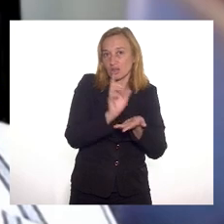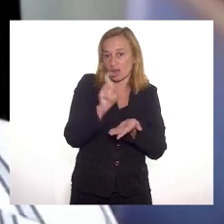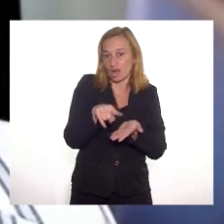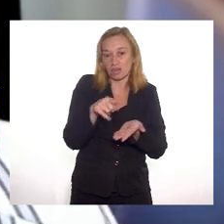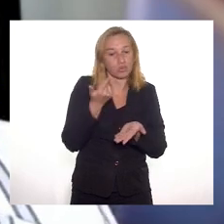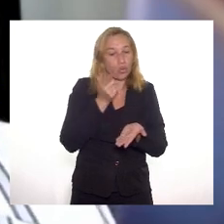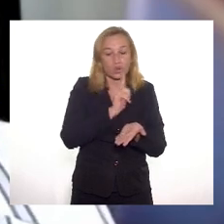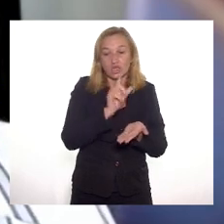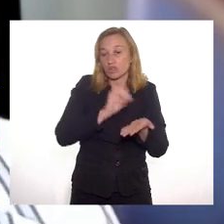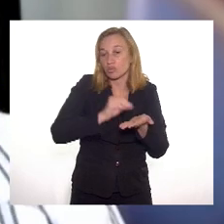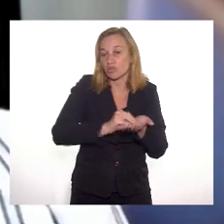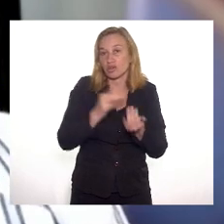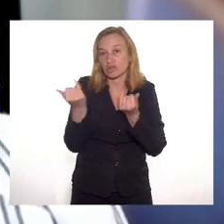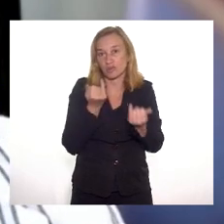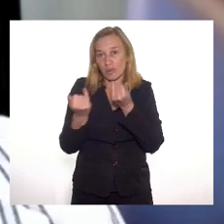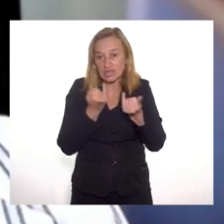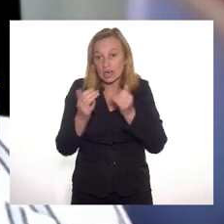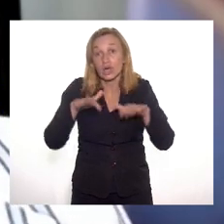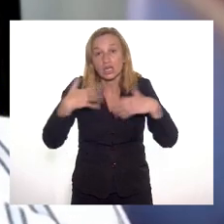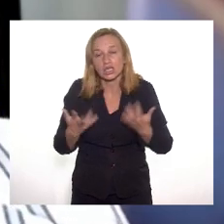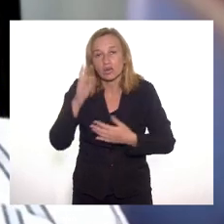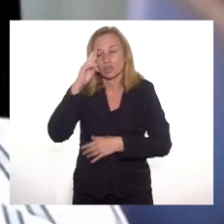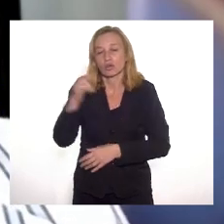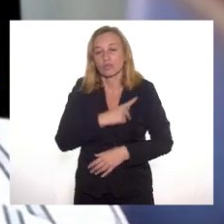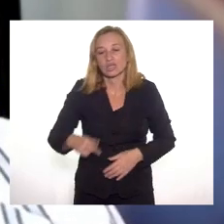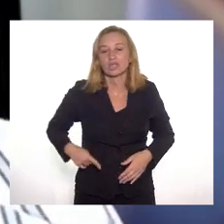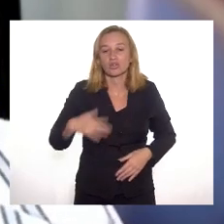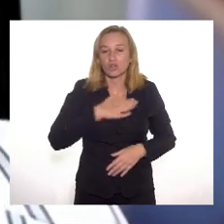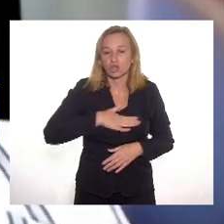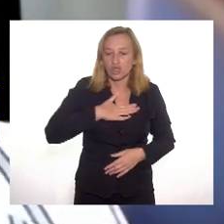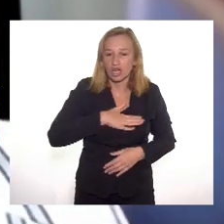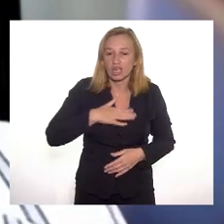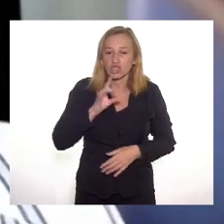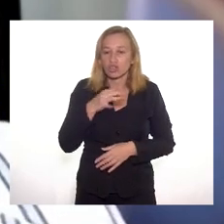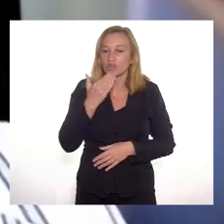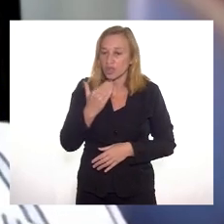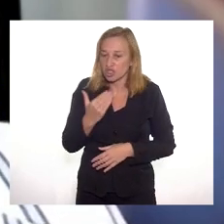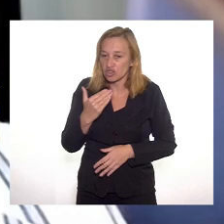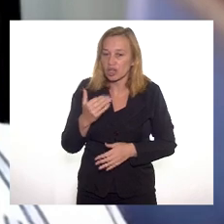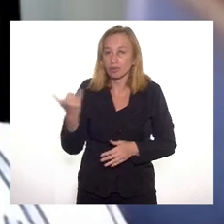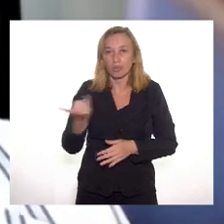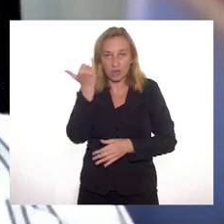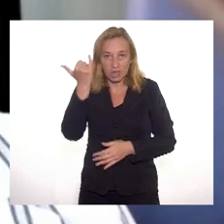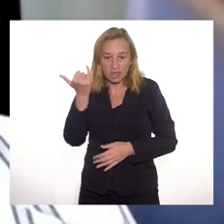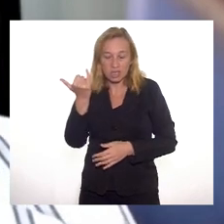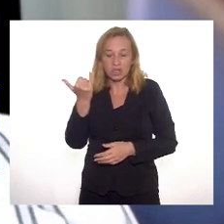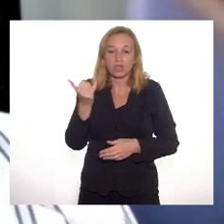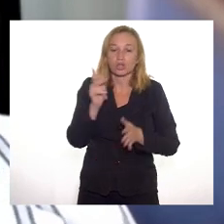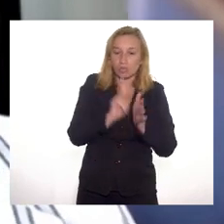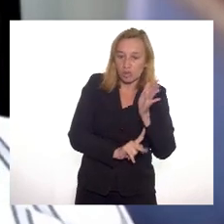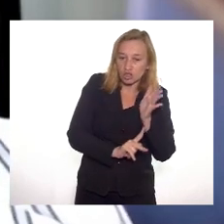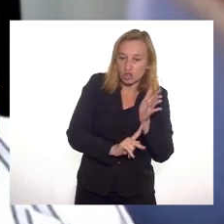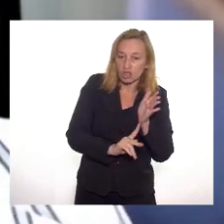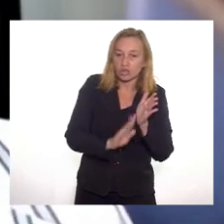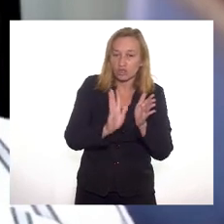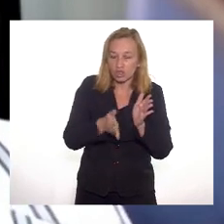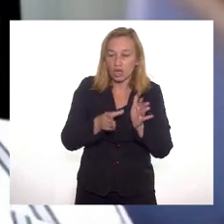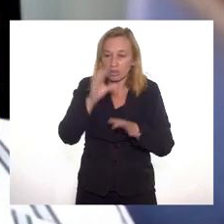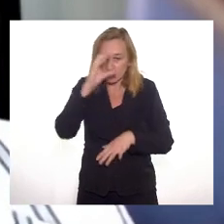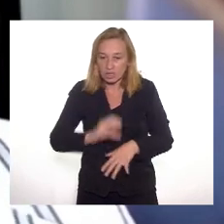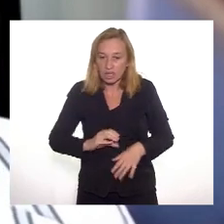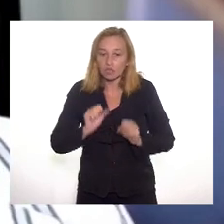por falta do conhecimento. Então, senhor presidente, eu gostaria só de ressaltar a importância desse projeto, já que o cidadão